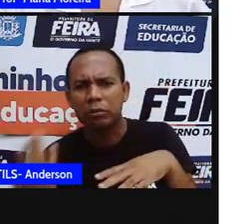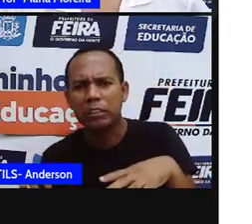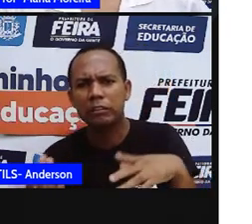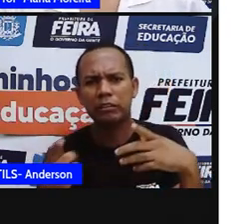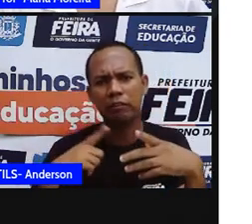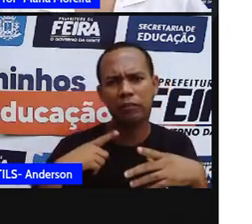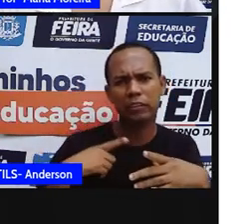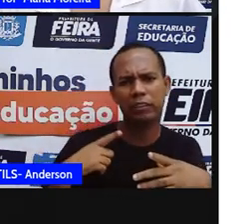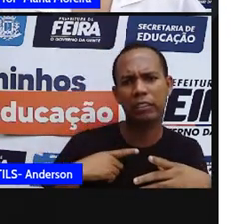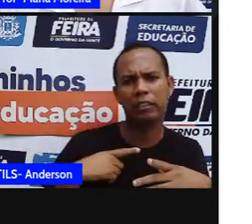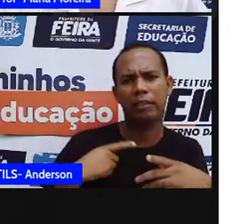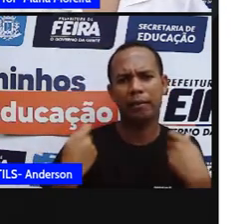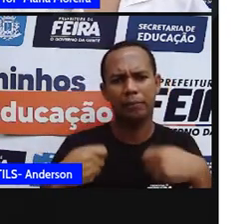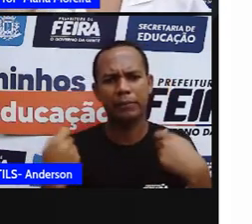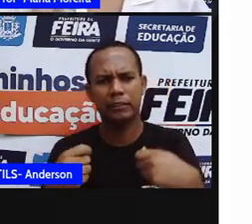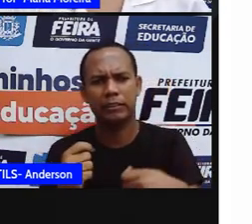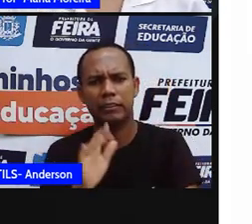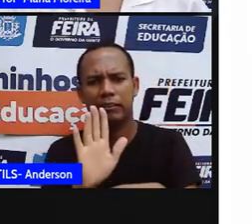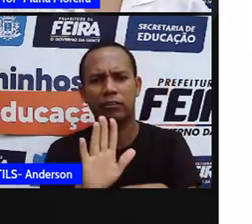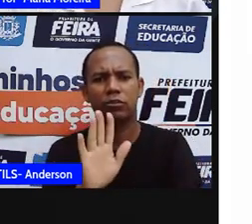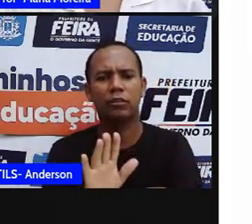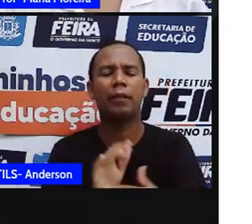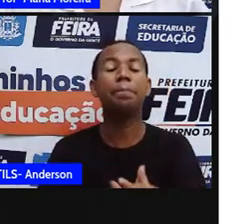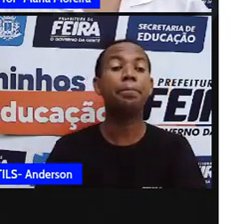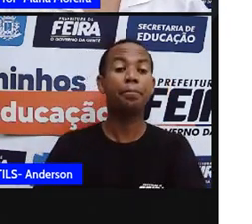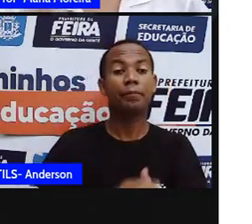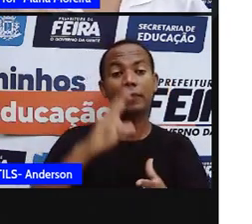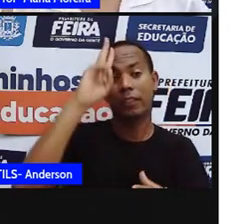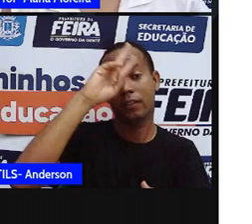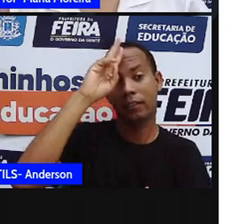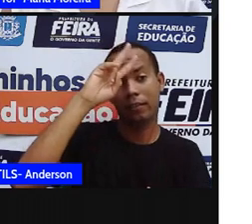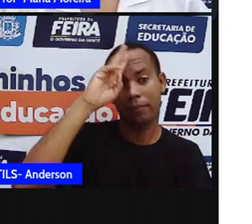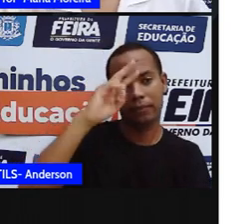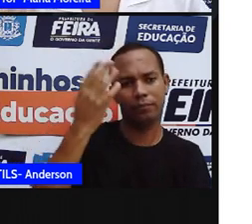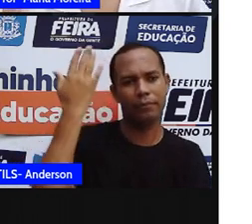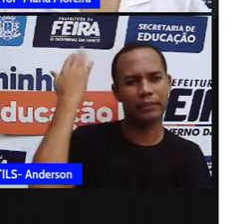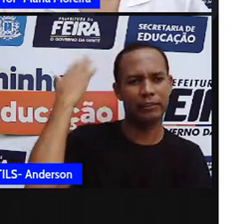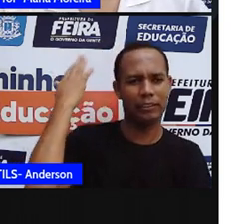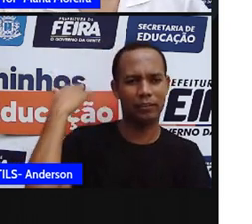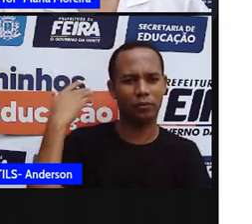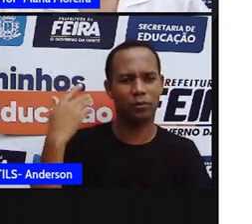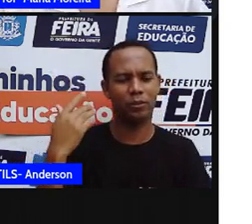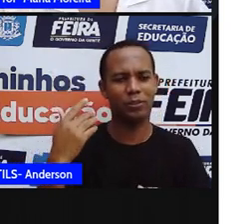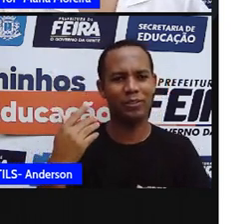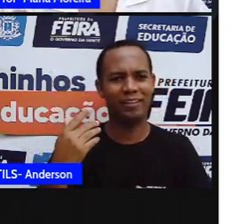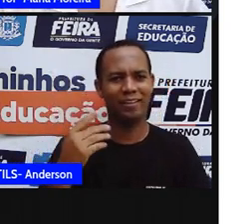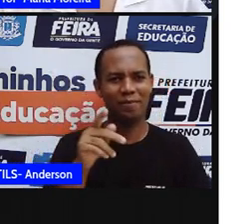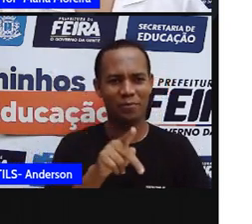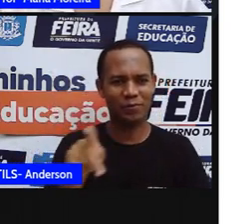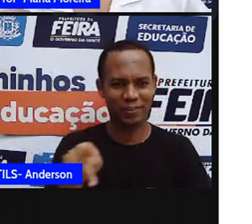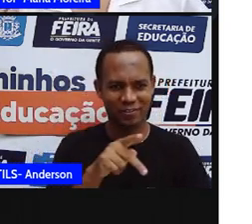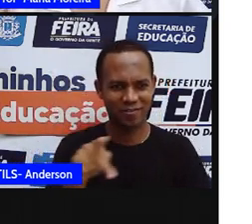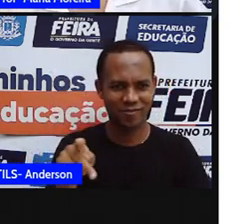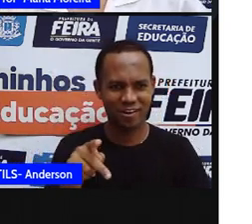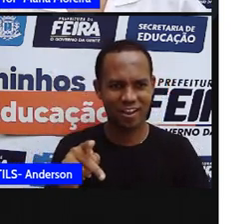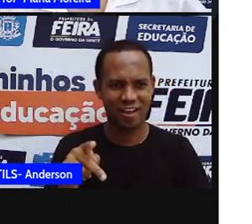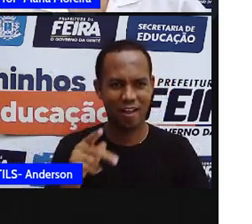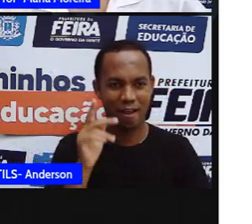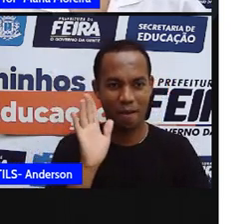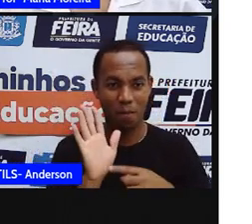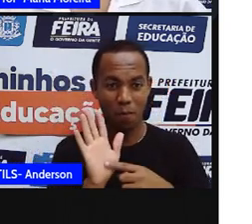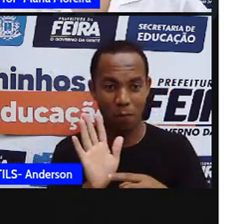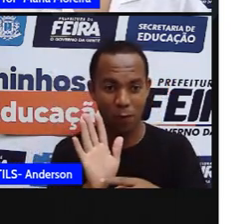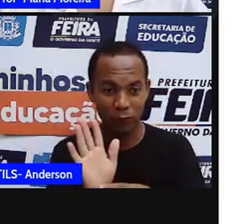de doenças. Por exemplo, lembra naquela aula que a Pró trouxe algumas plantas? A Pró trouxe o quê? O capim-santo, que alguns chamam